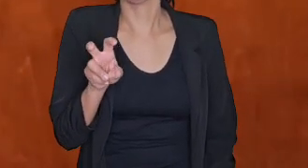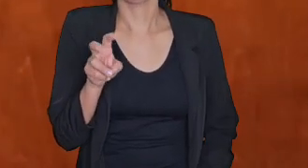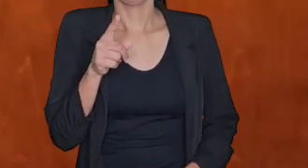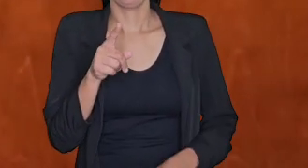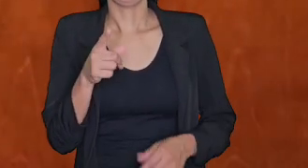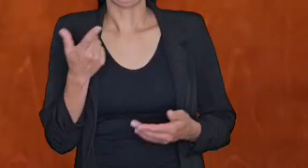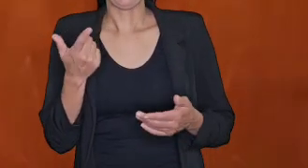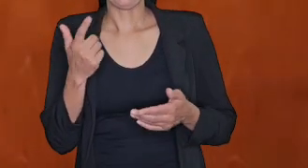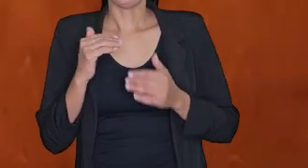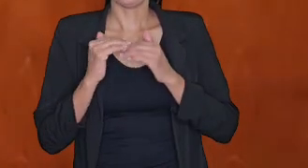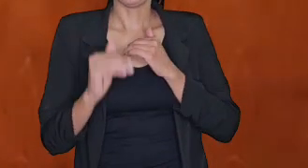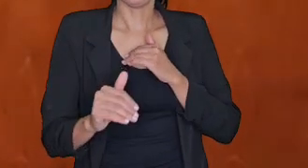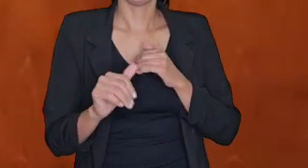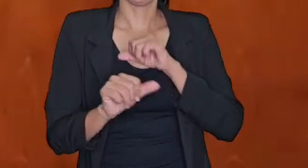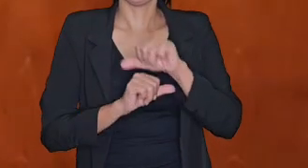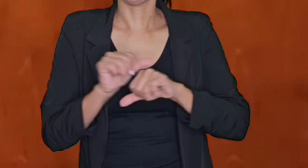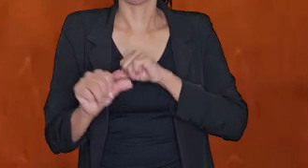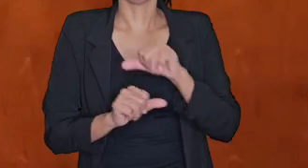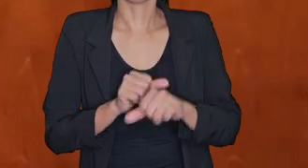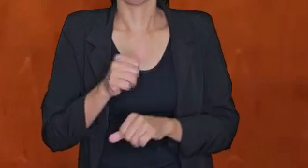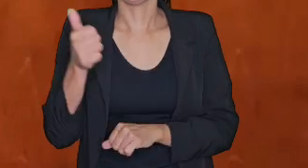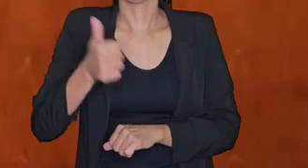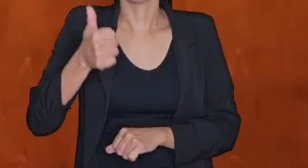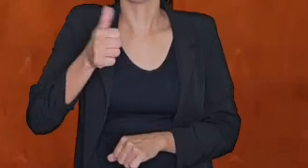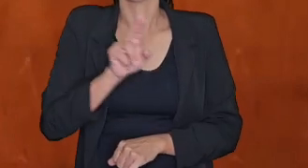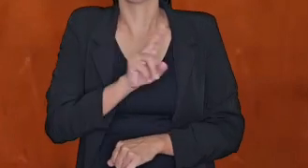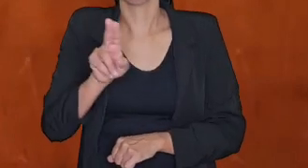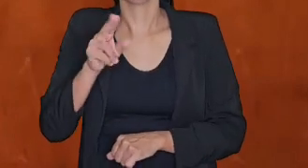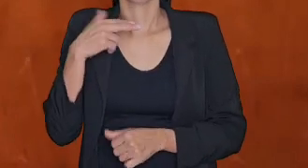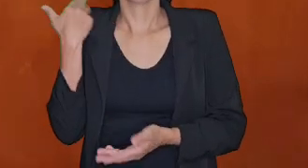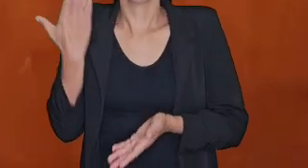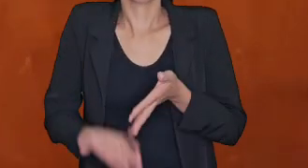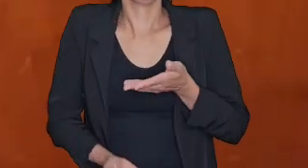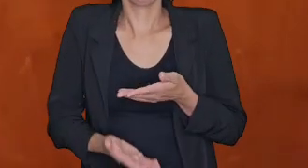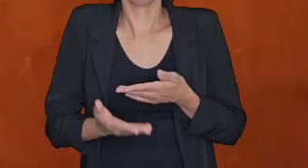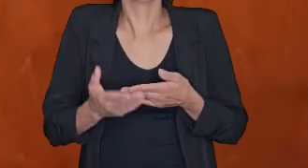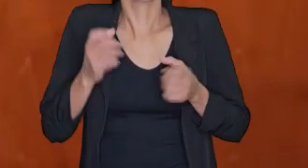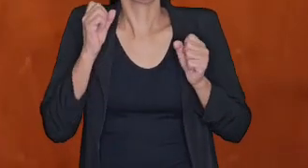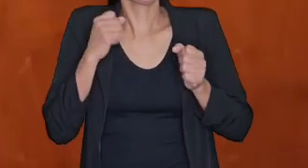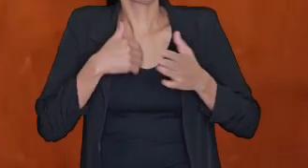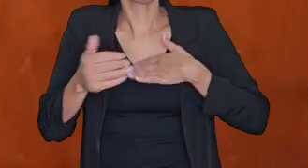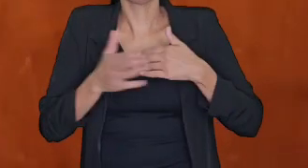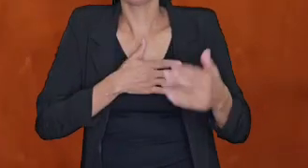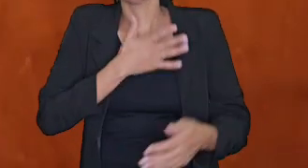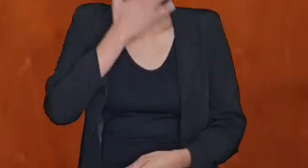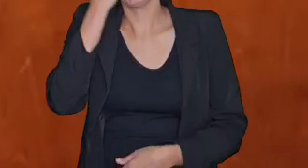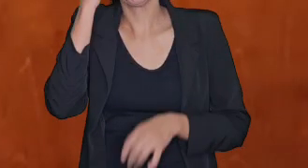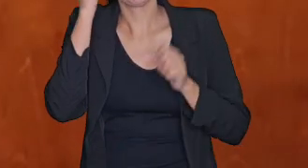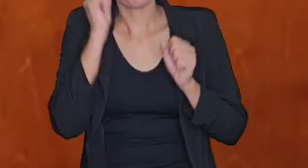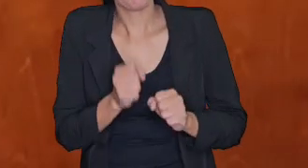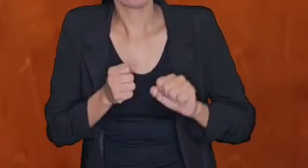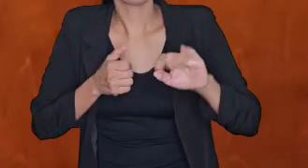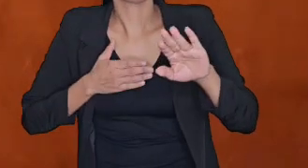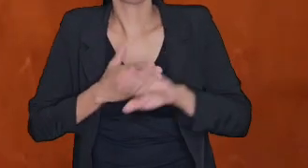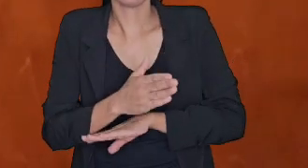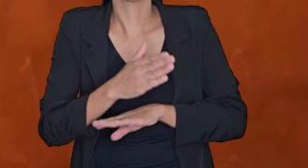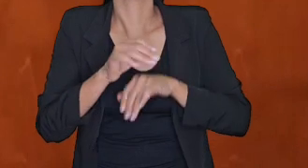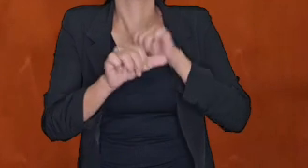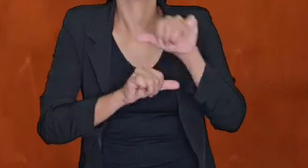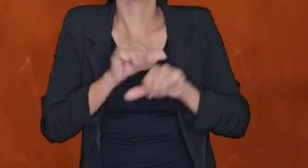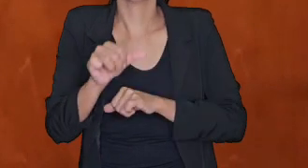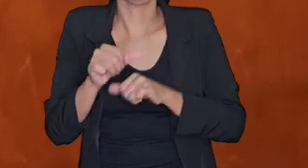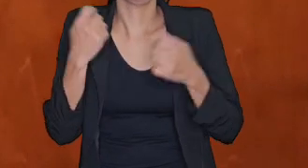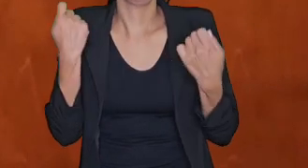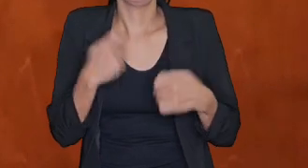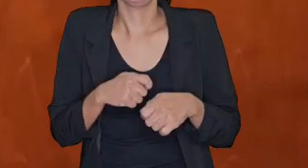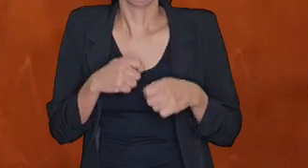de 73. Essa história de princípio da imutabilidade do prenome caiu por terra. Não existe isso. Qualquer pessoa pode